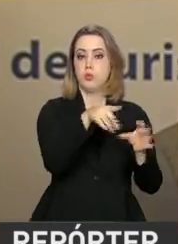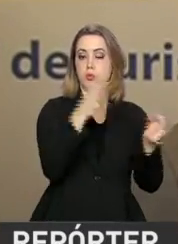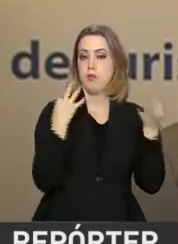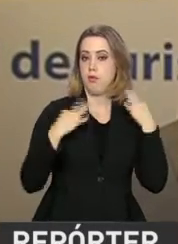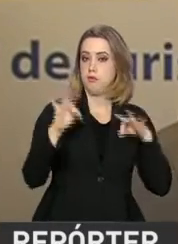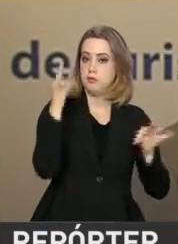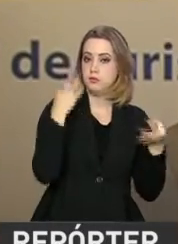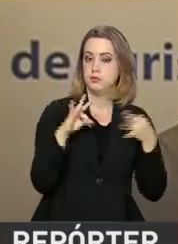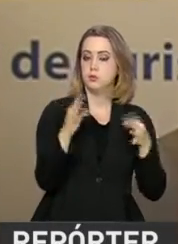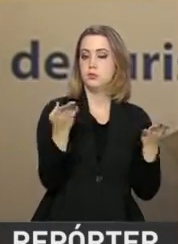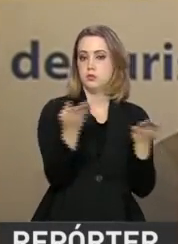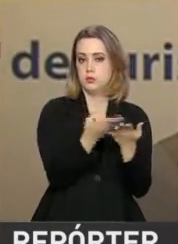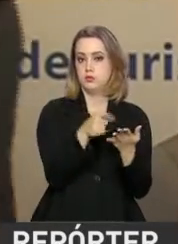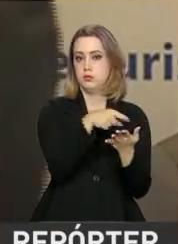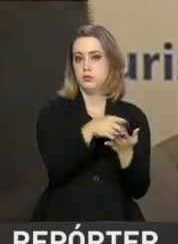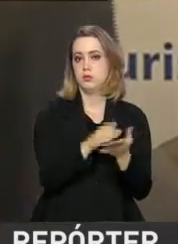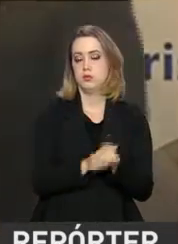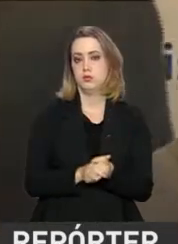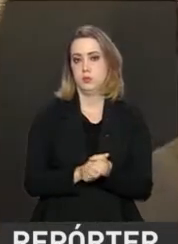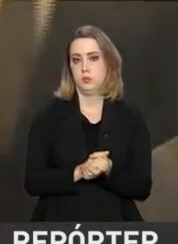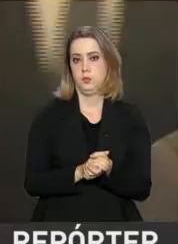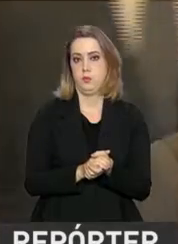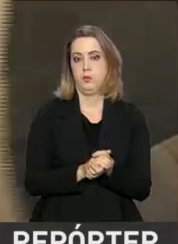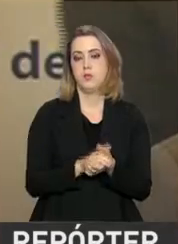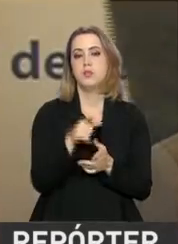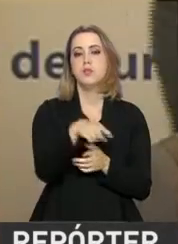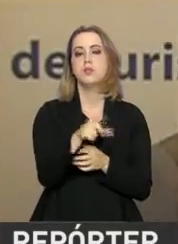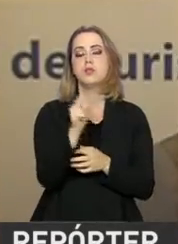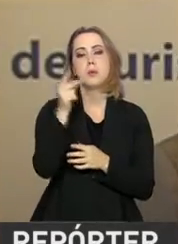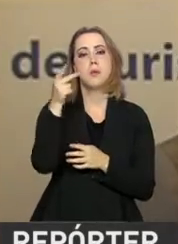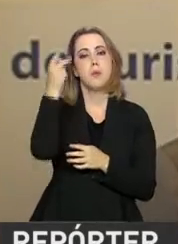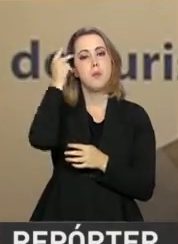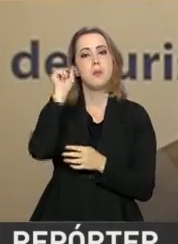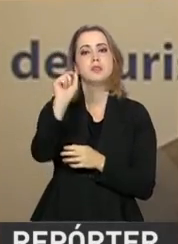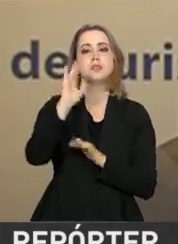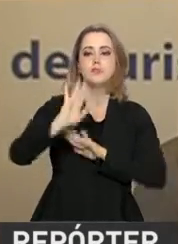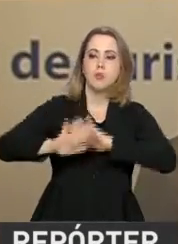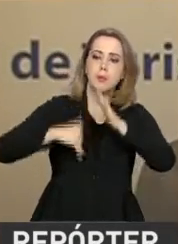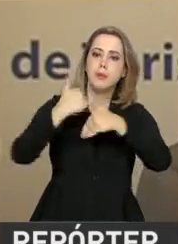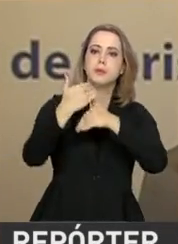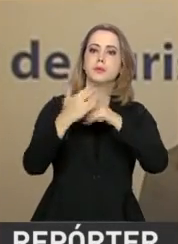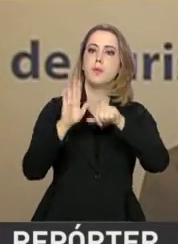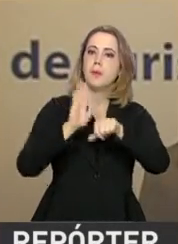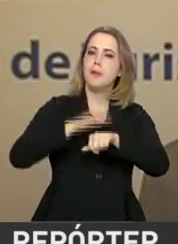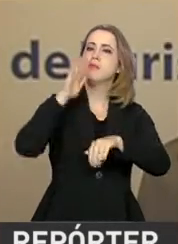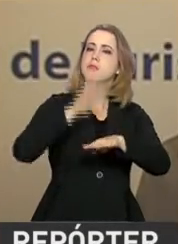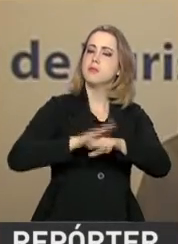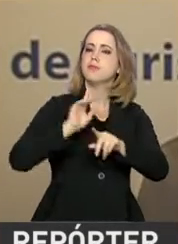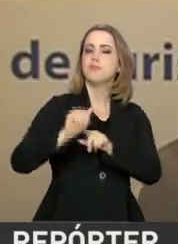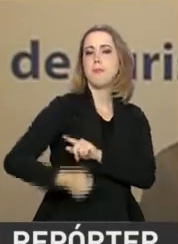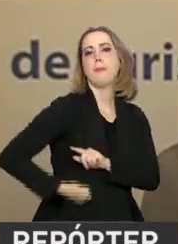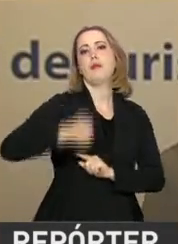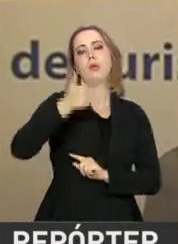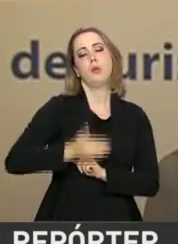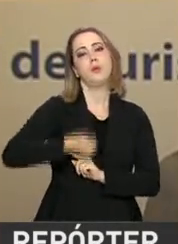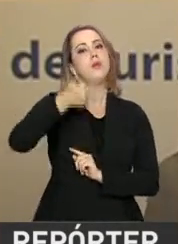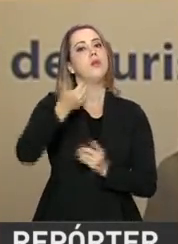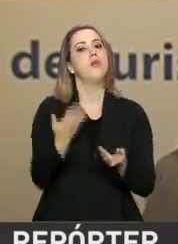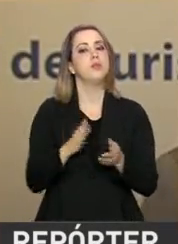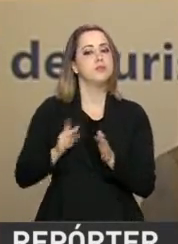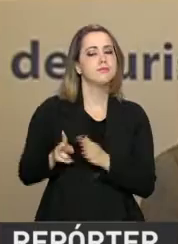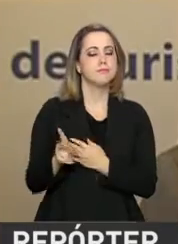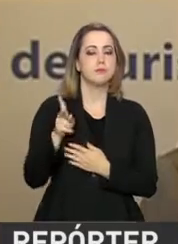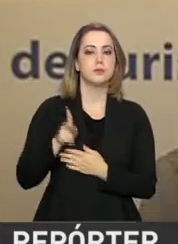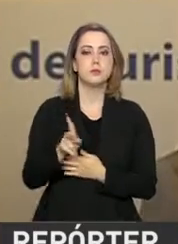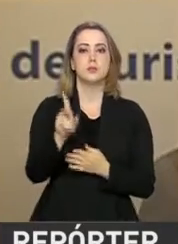do medo da área turística para que mais e mais a gente melhore a gente melhore mais ainda